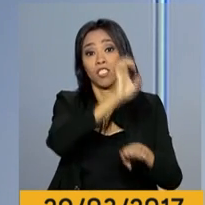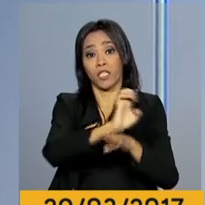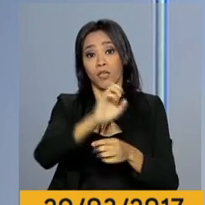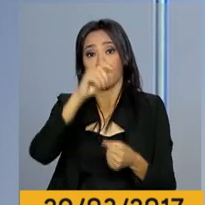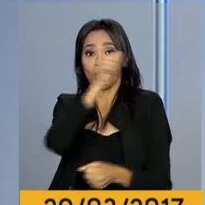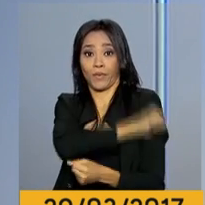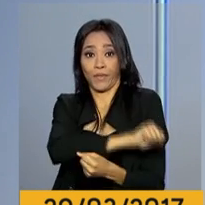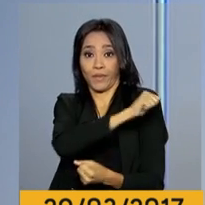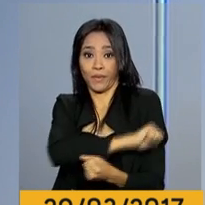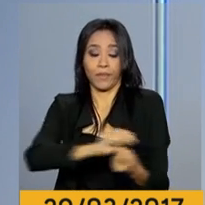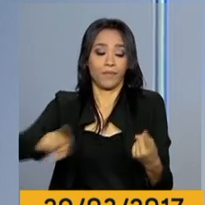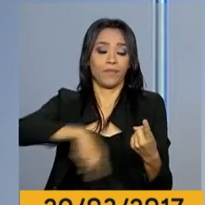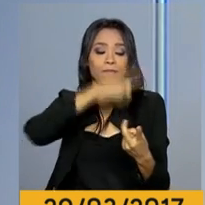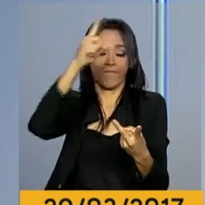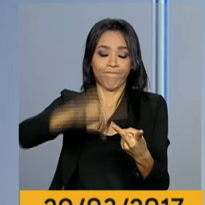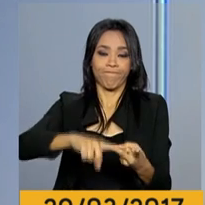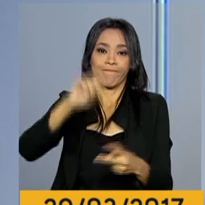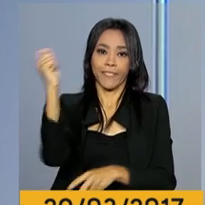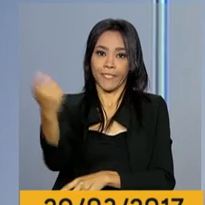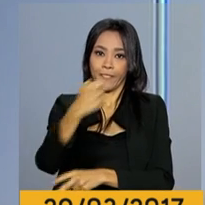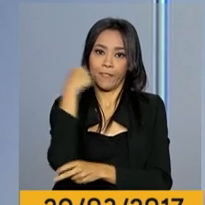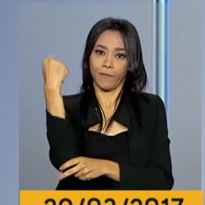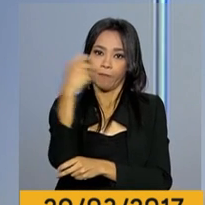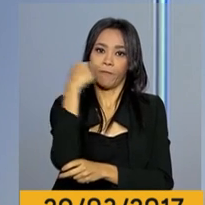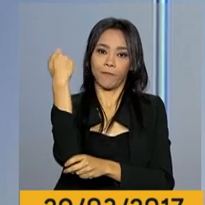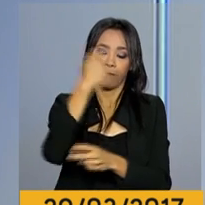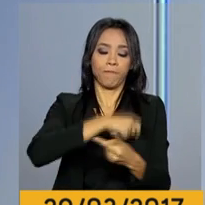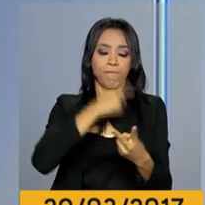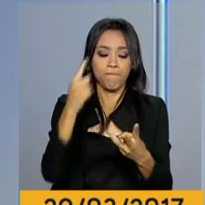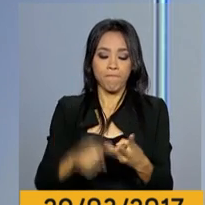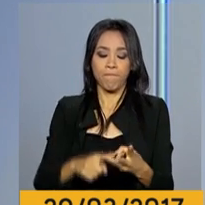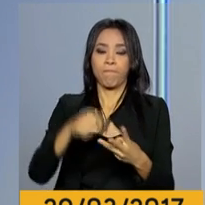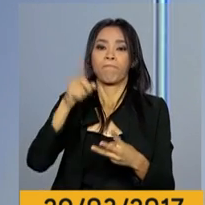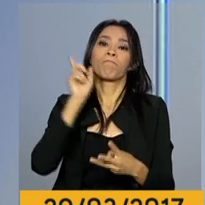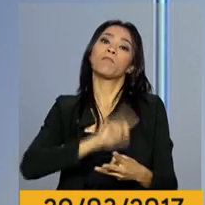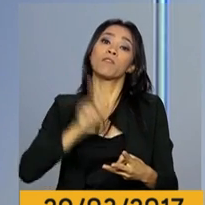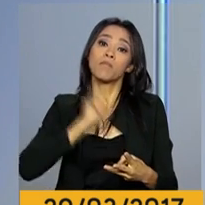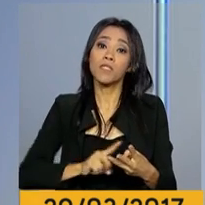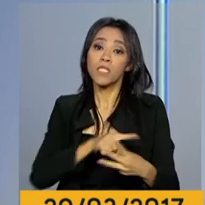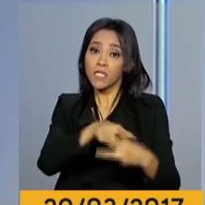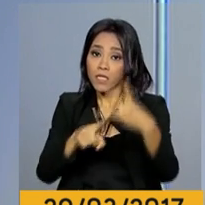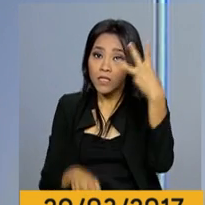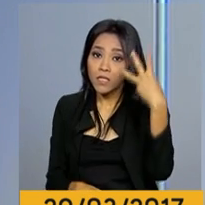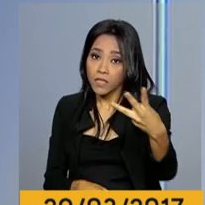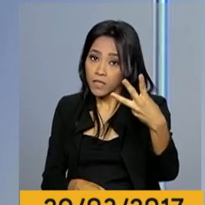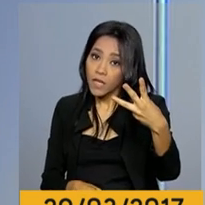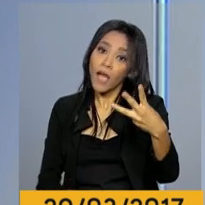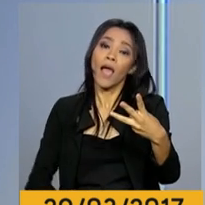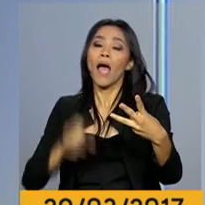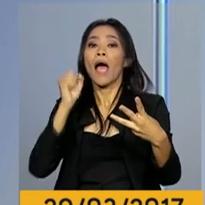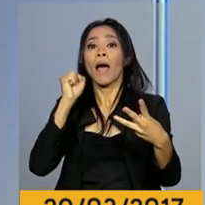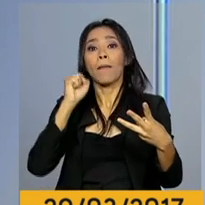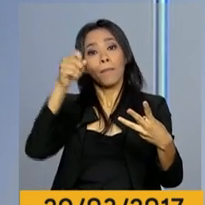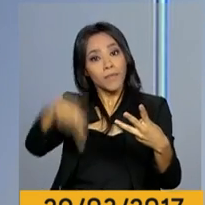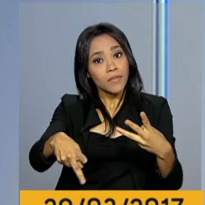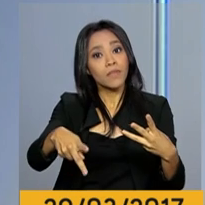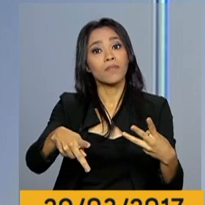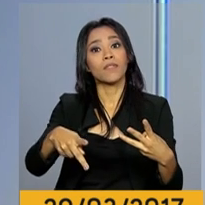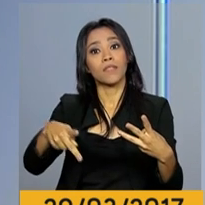o estado do sul o estado de minas gerais cuja previdência social